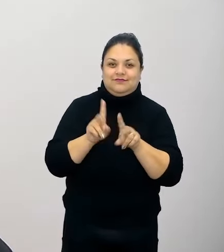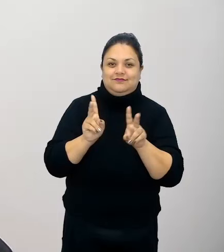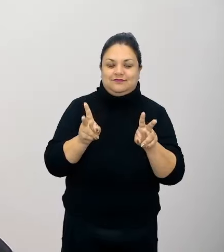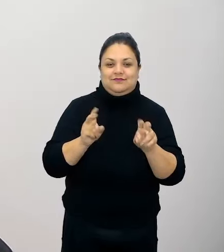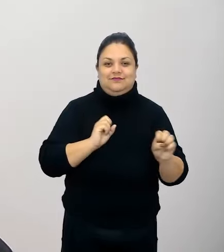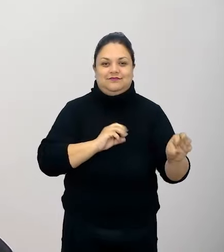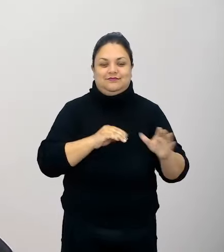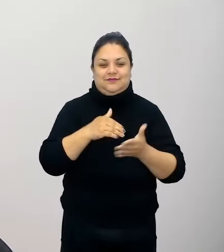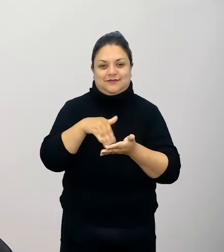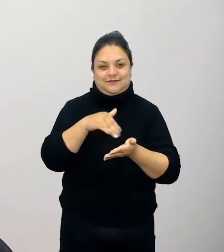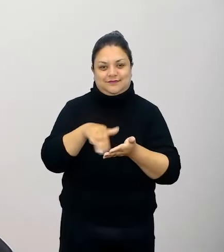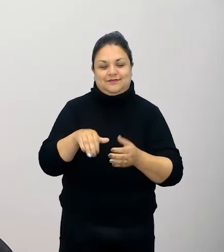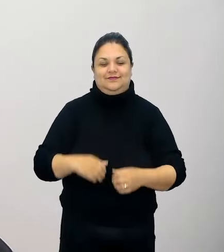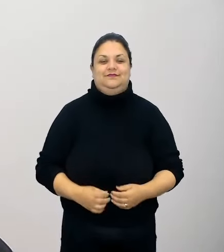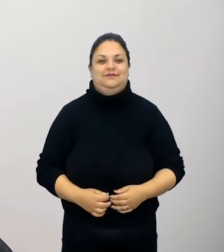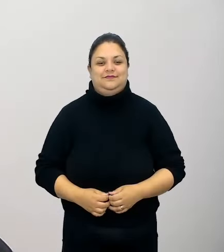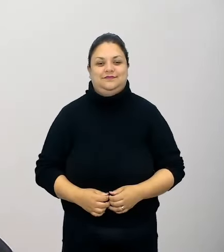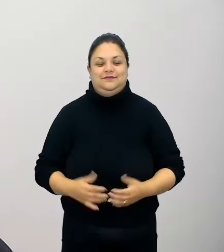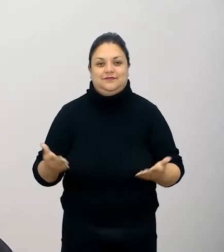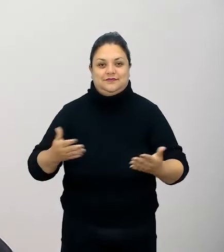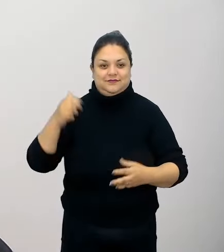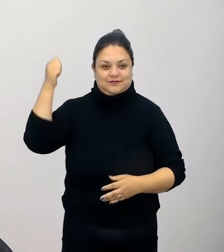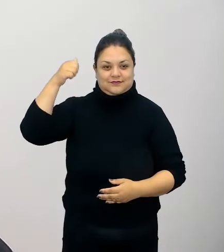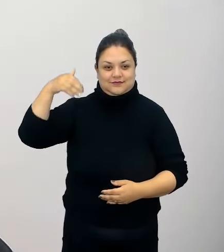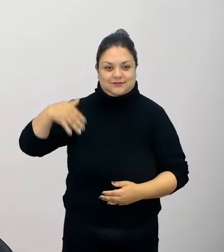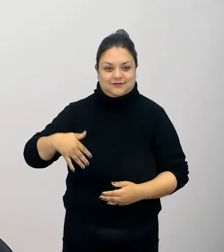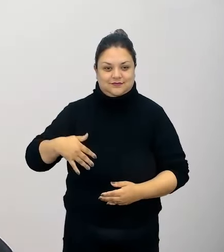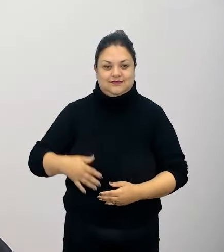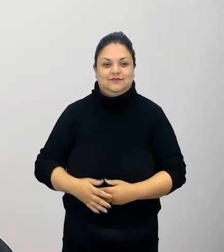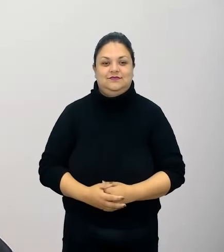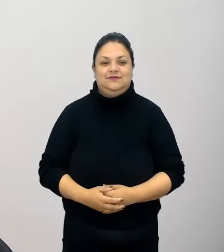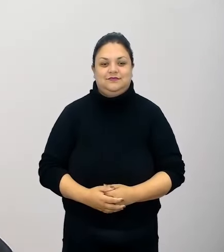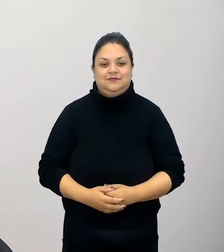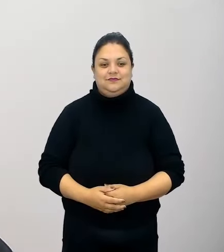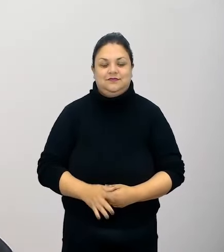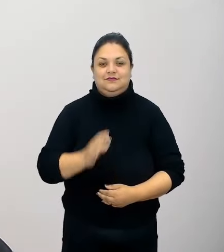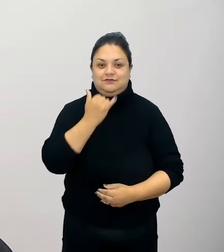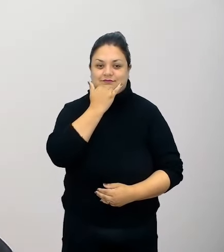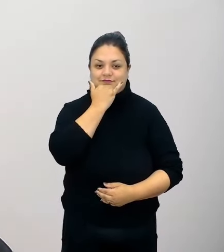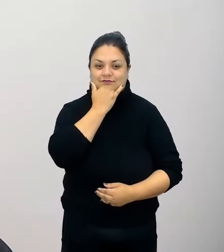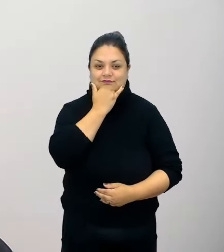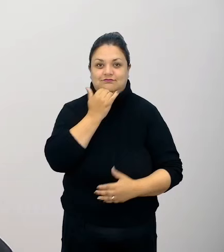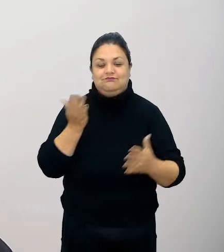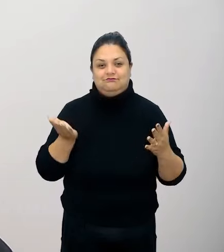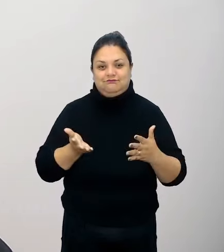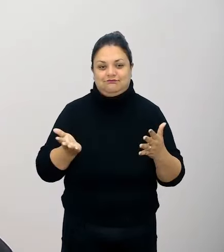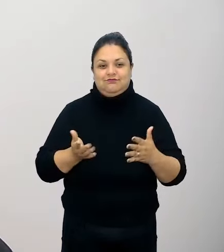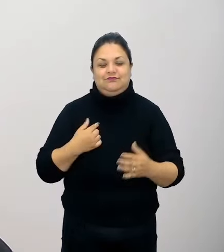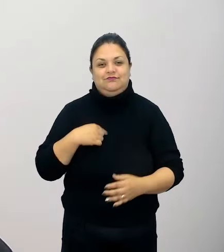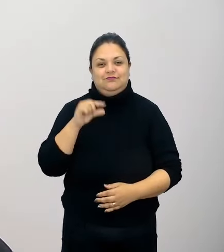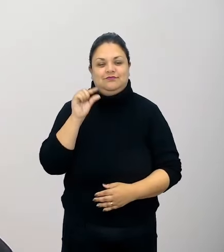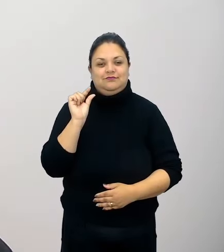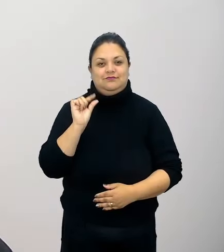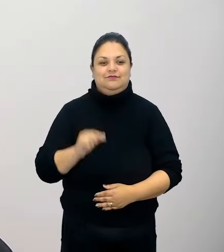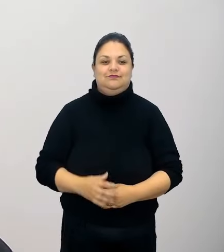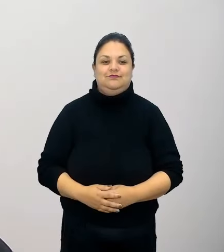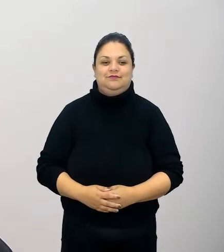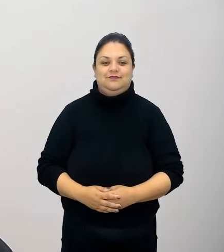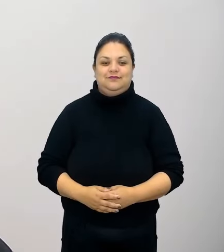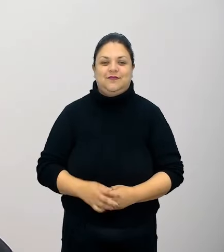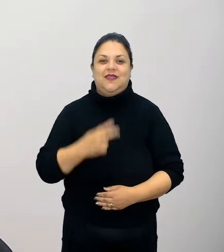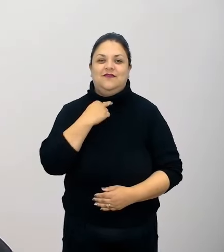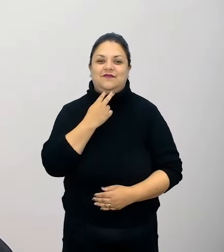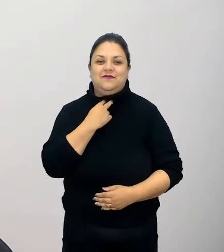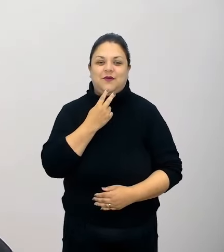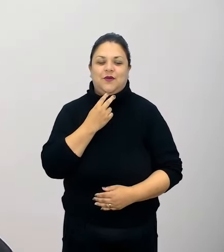vou começar fazendo a minha autodescrição. Desculpem, hoje eu estou um pouco com a voz um